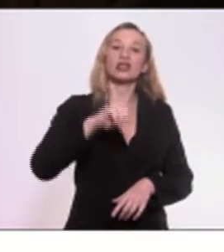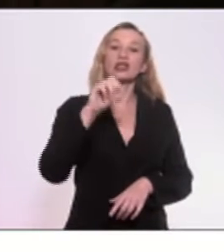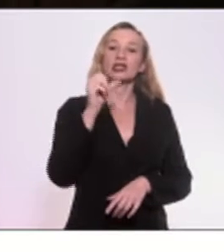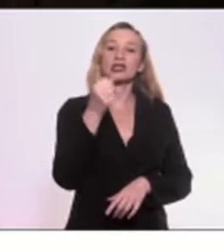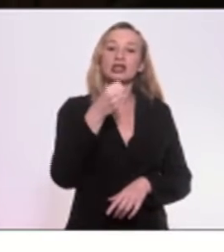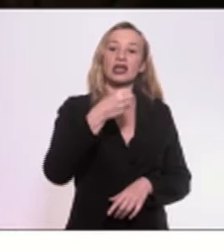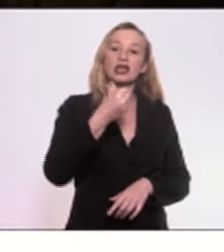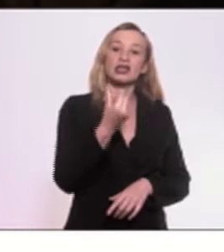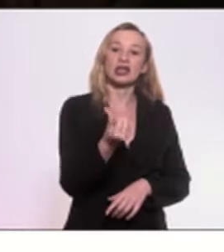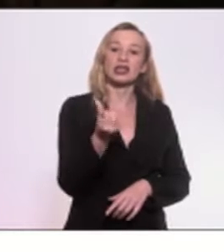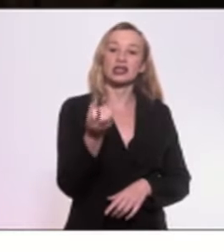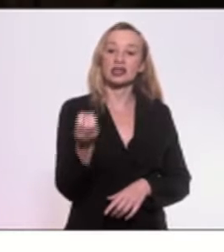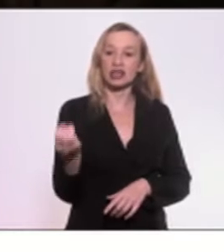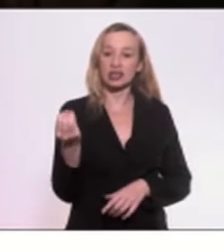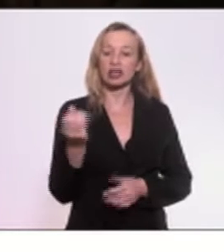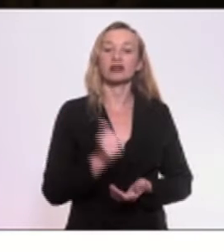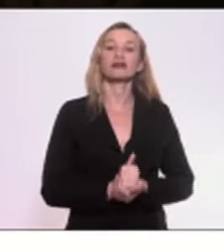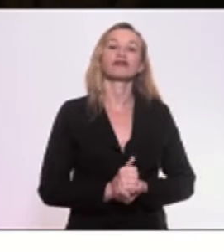1960,